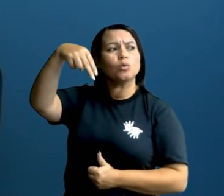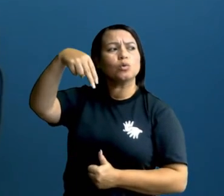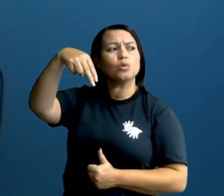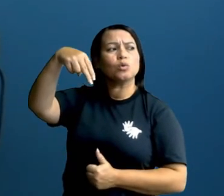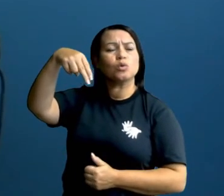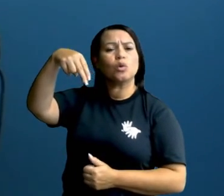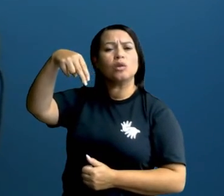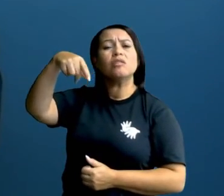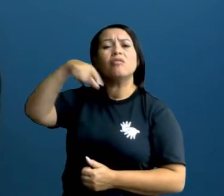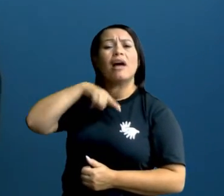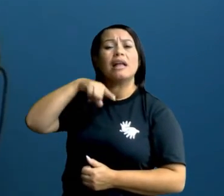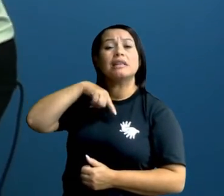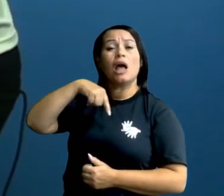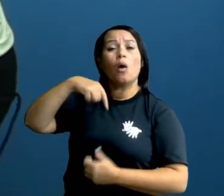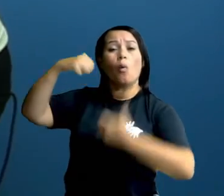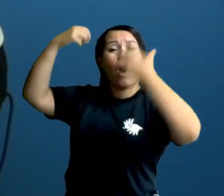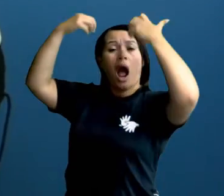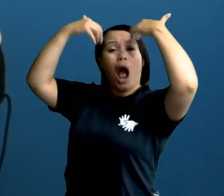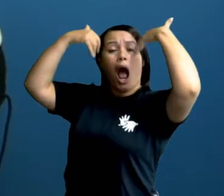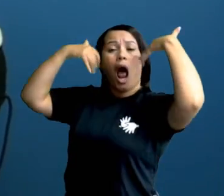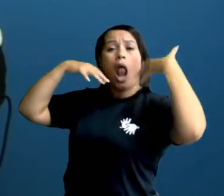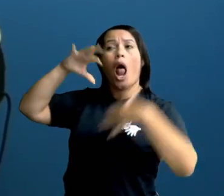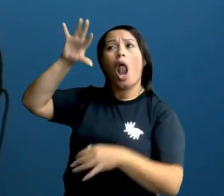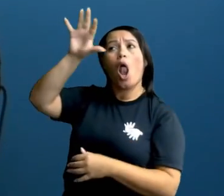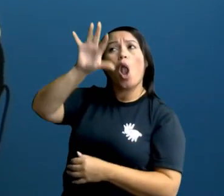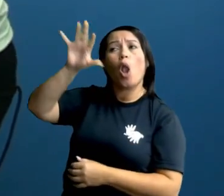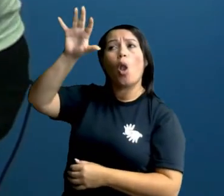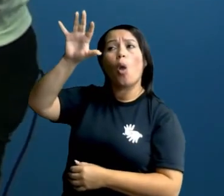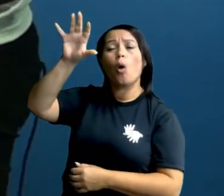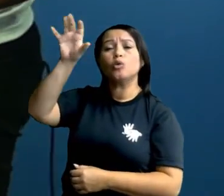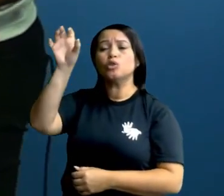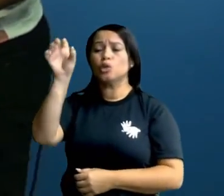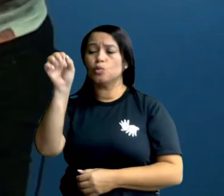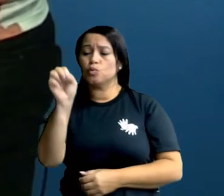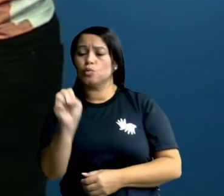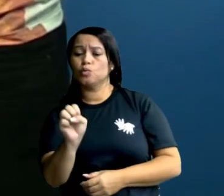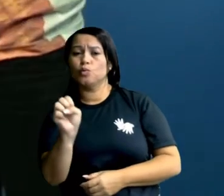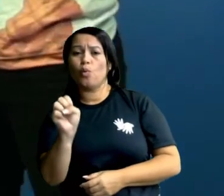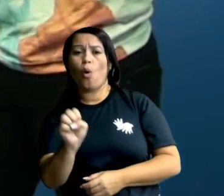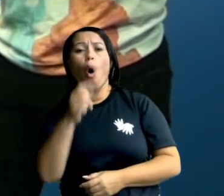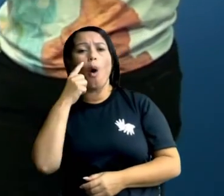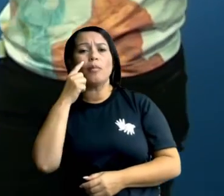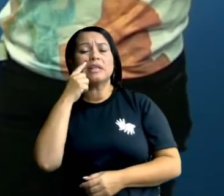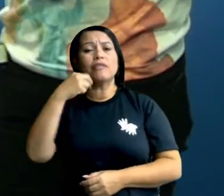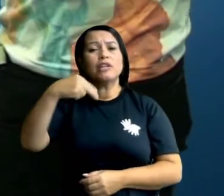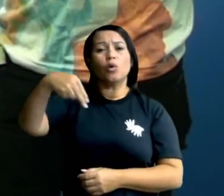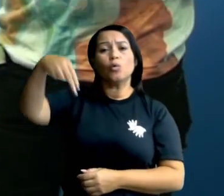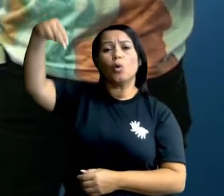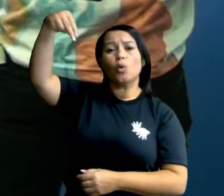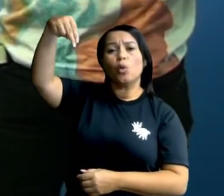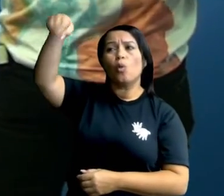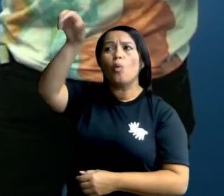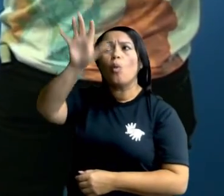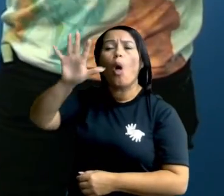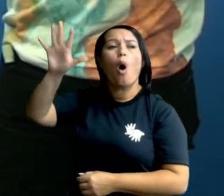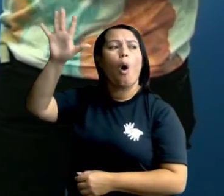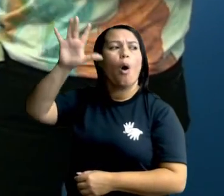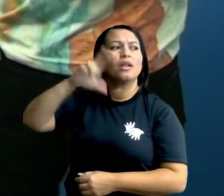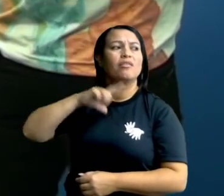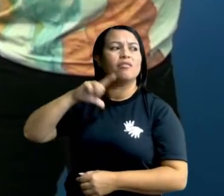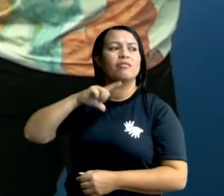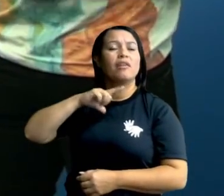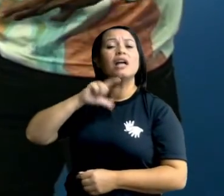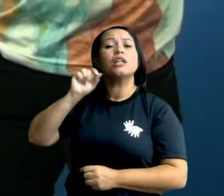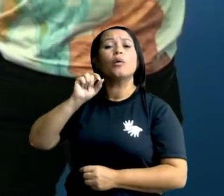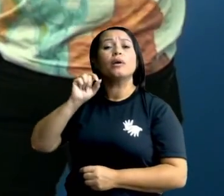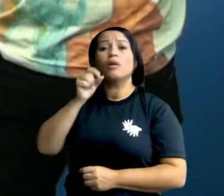recebendo uma quantidade de calor maior do que o hemisfério sul. Então, nesse contexto, o hemisfério norte estaria passando por um